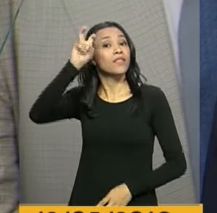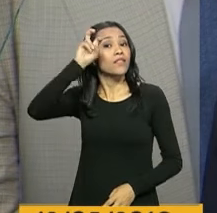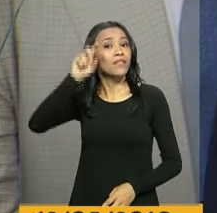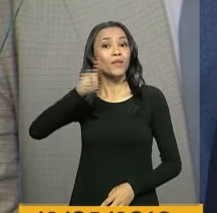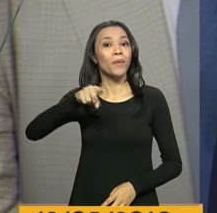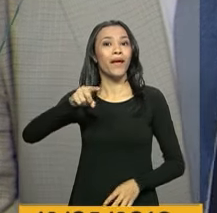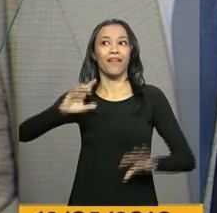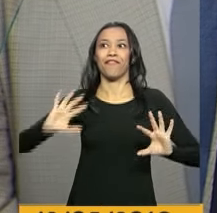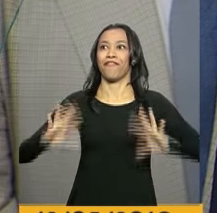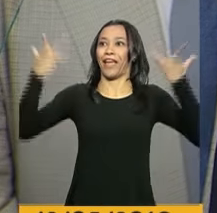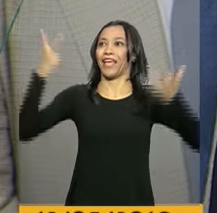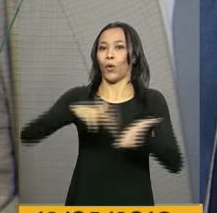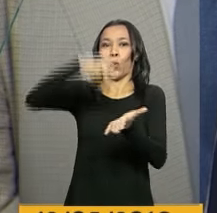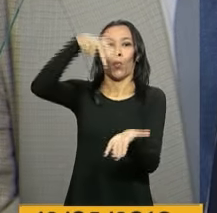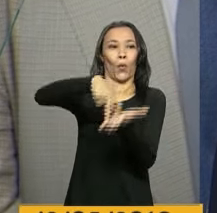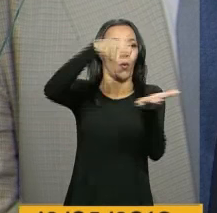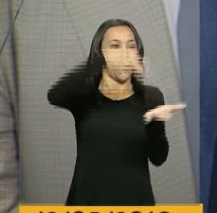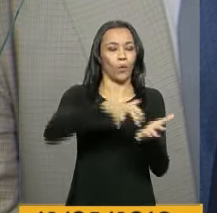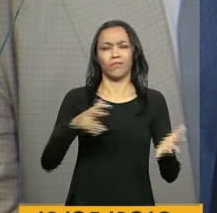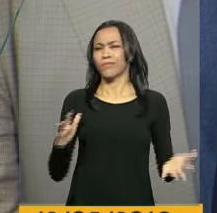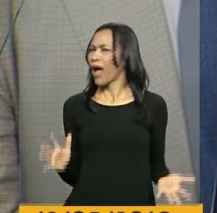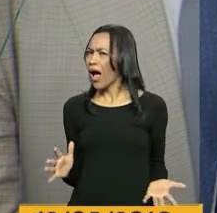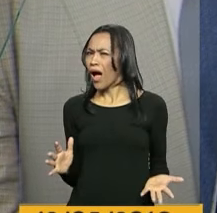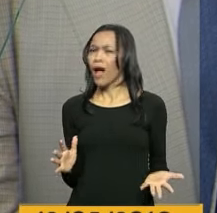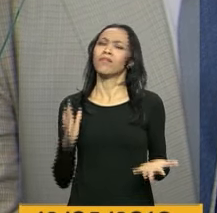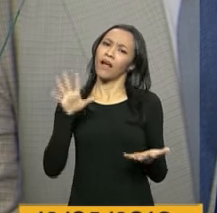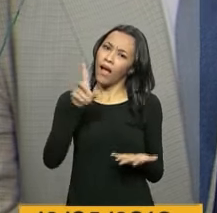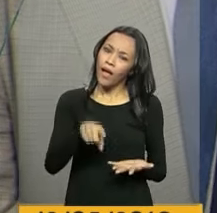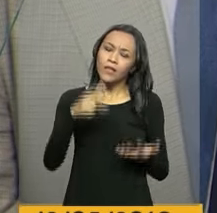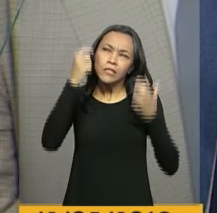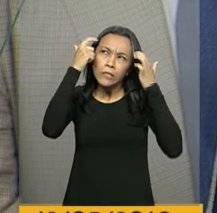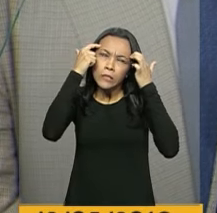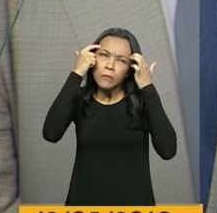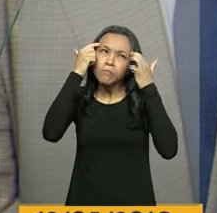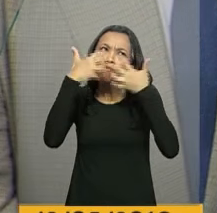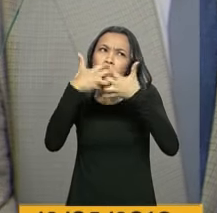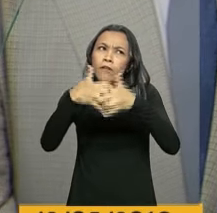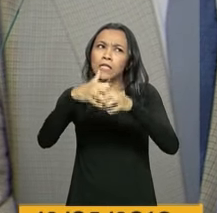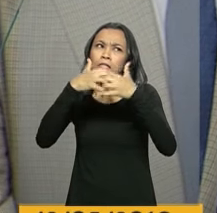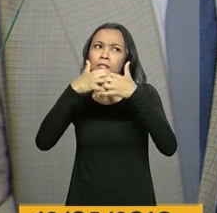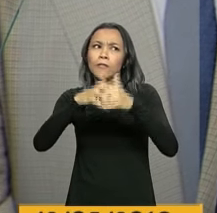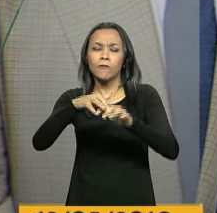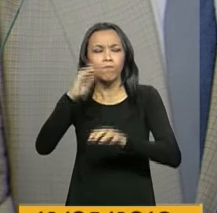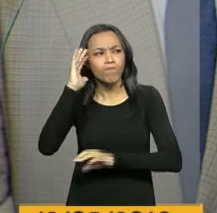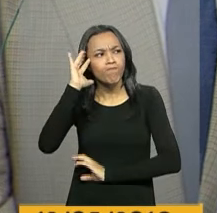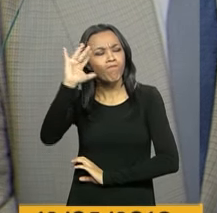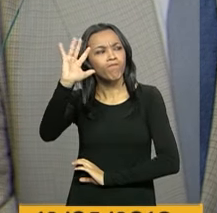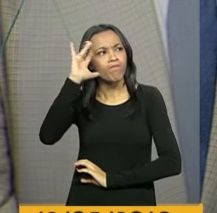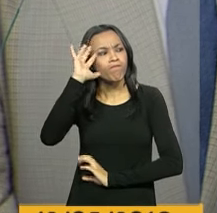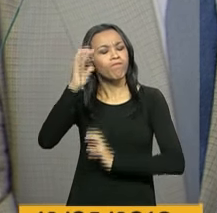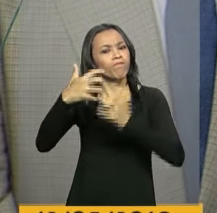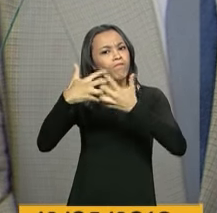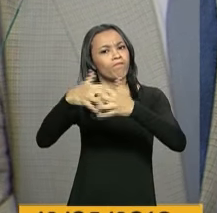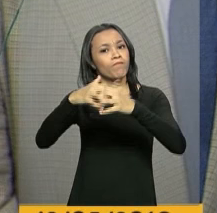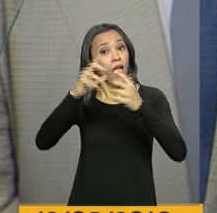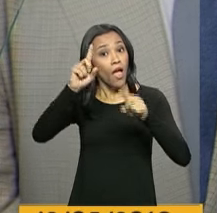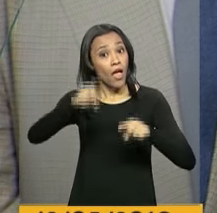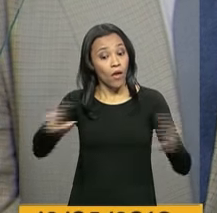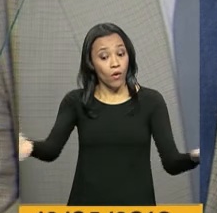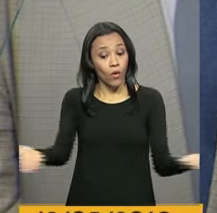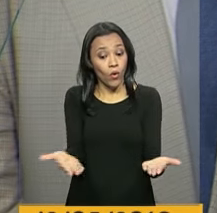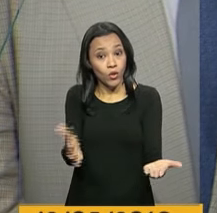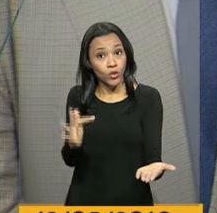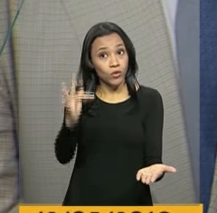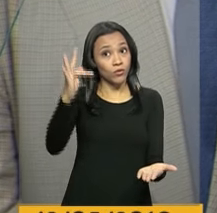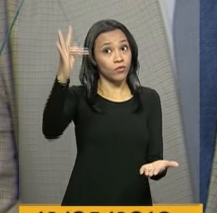para celebrações, mas para uma profunda reflexão. É o presente e o futuro que